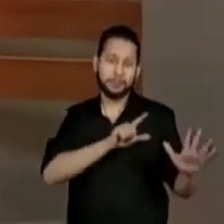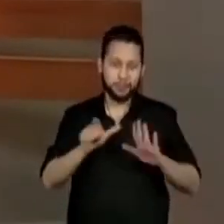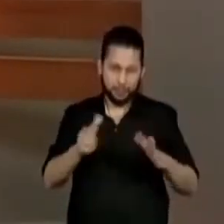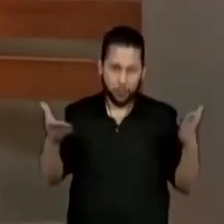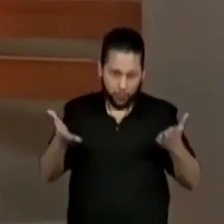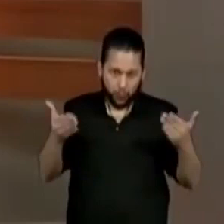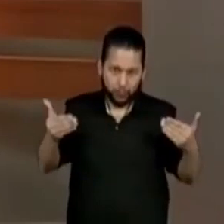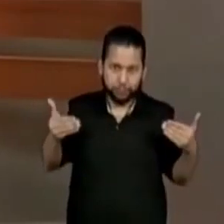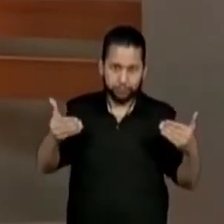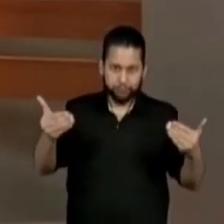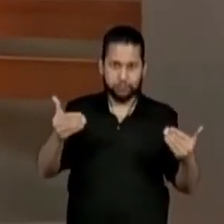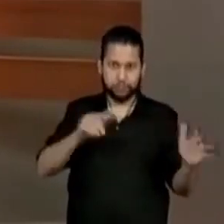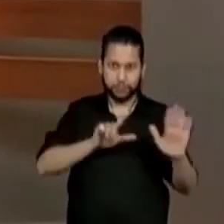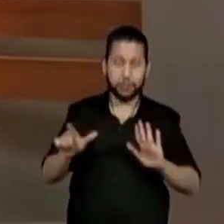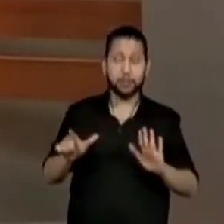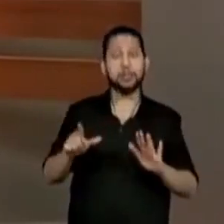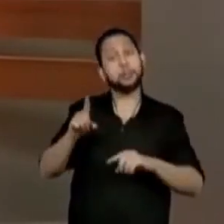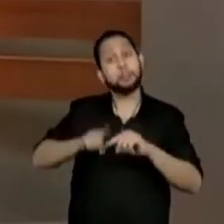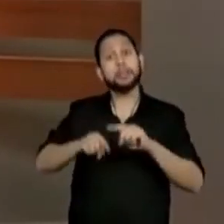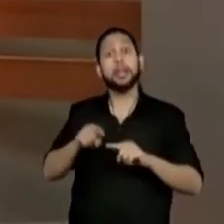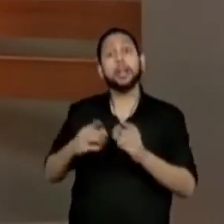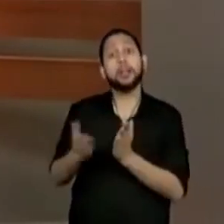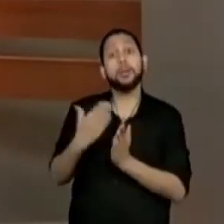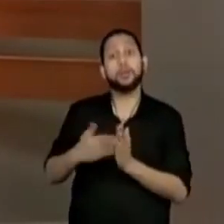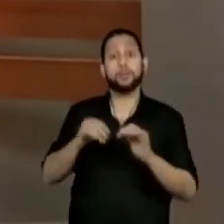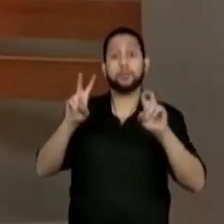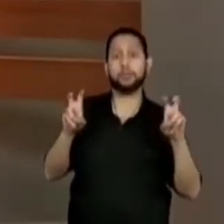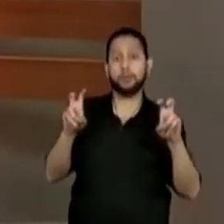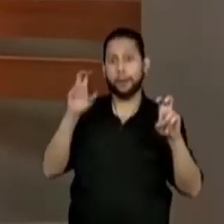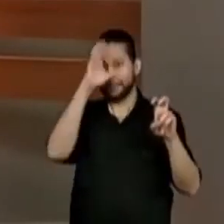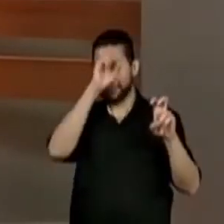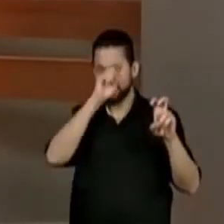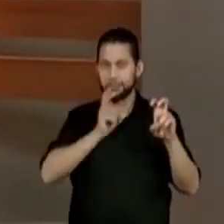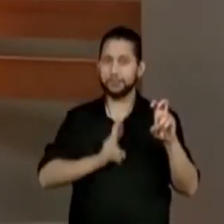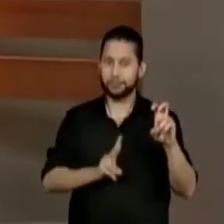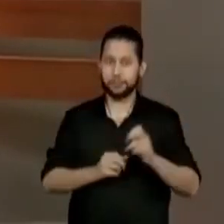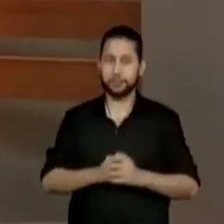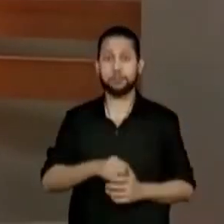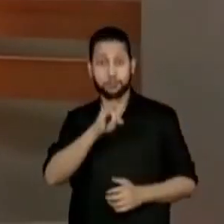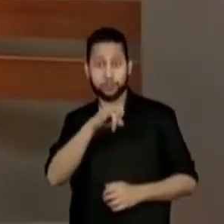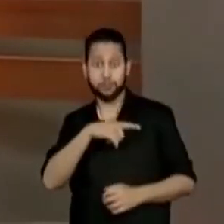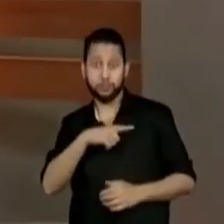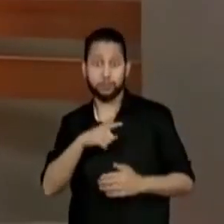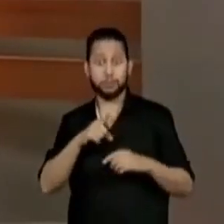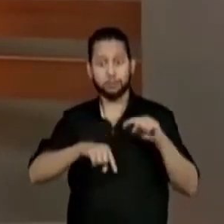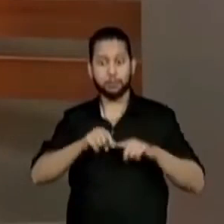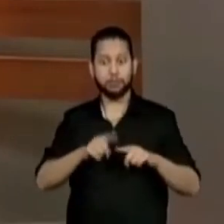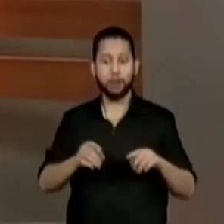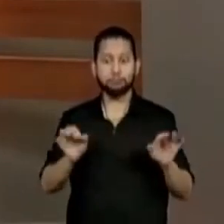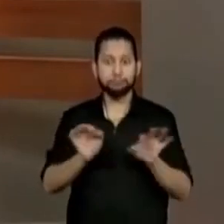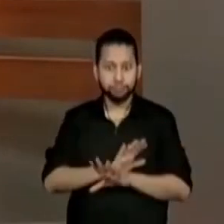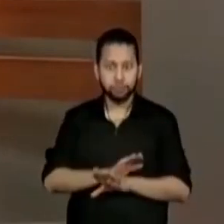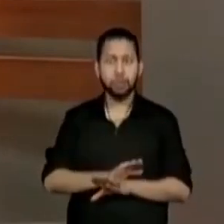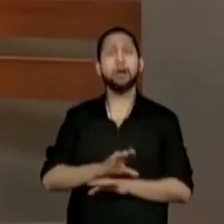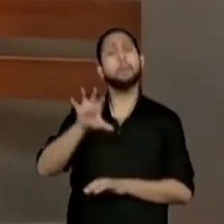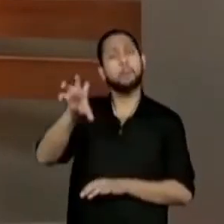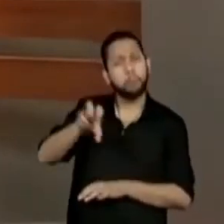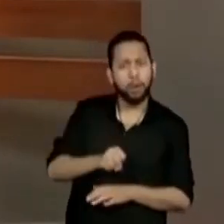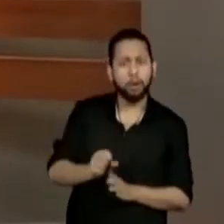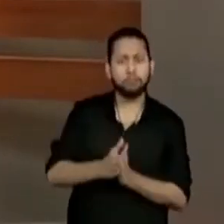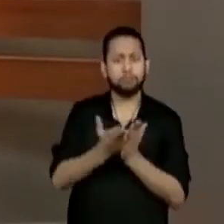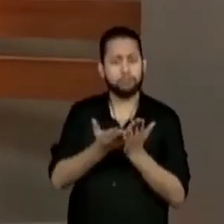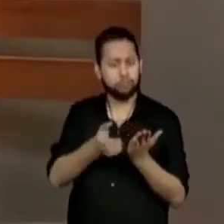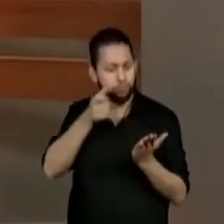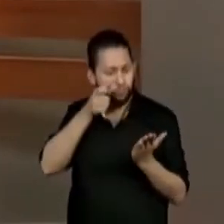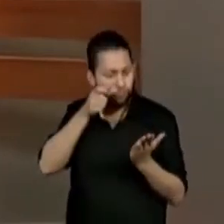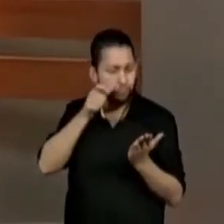pautadas nesse material do aprender sempre Ok então quem já tem o material em mãos vai conseguir acompanhar as nossas aulas